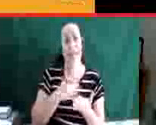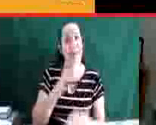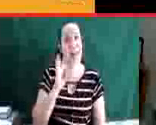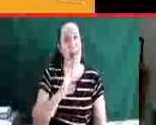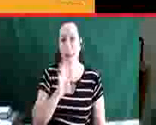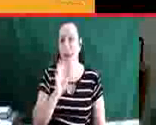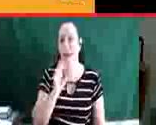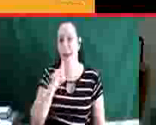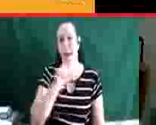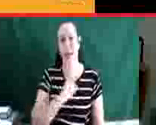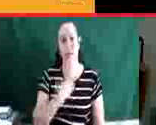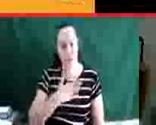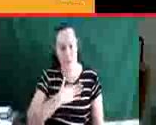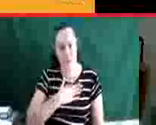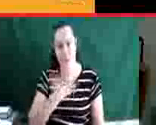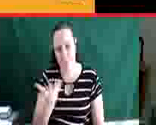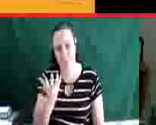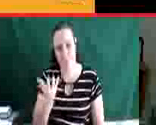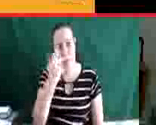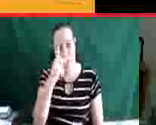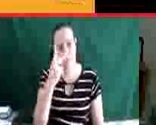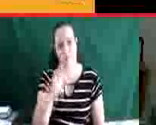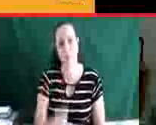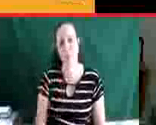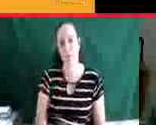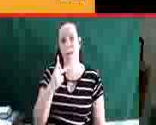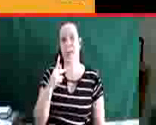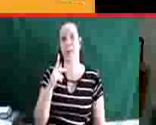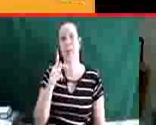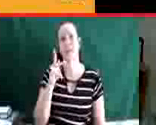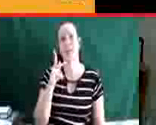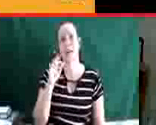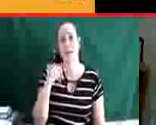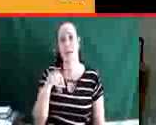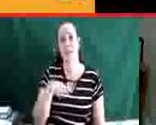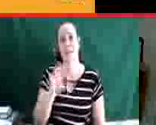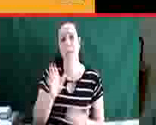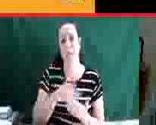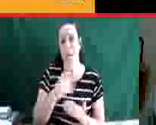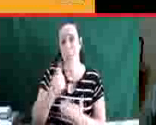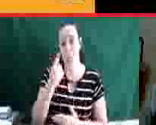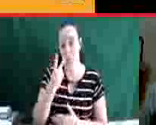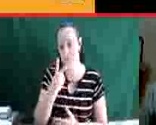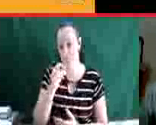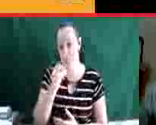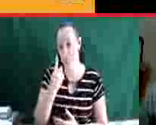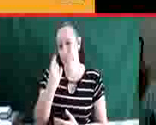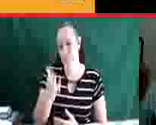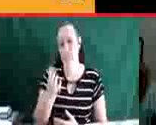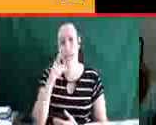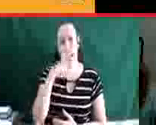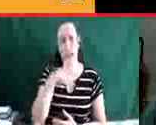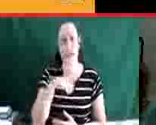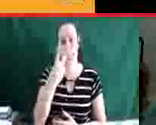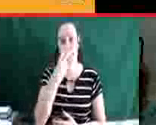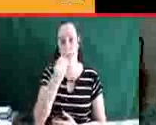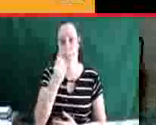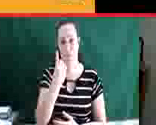coisas sobre o footprint. Então, vamos lá. Nós temos aqui, primeiramente, nós temos que entender alguns